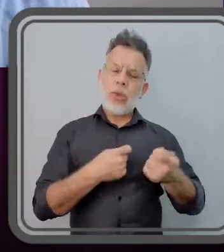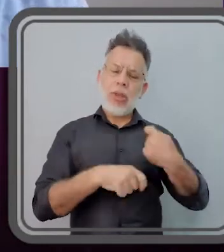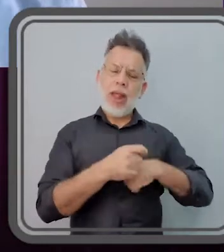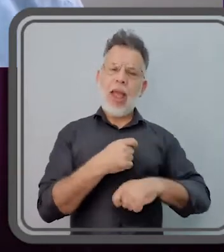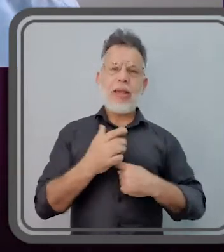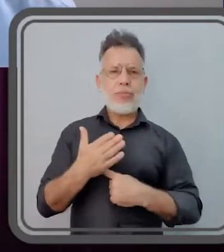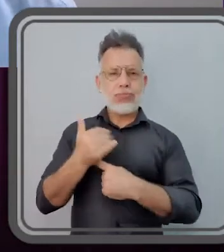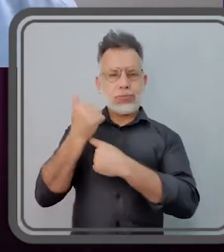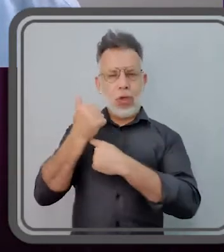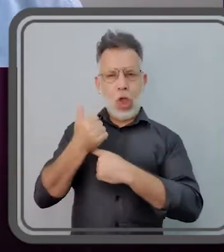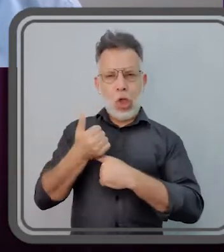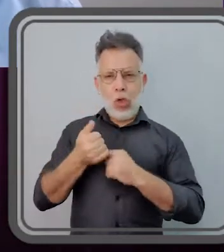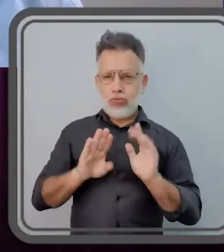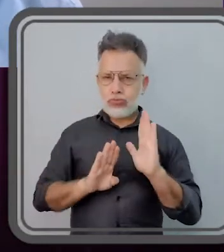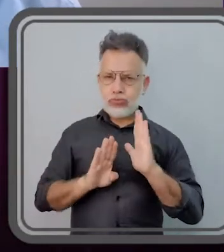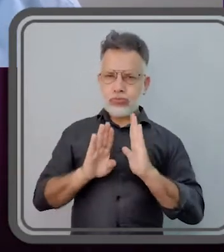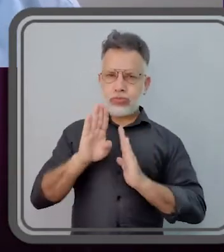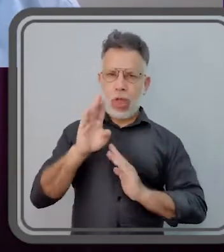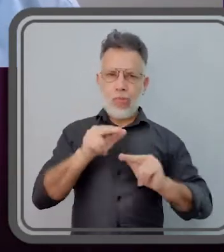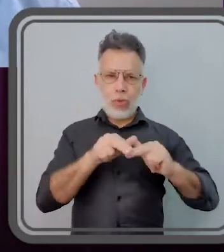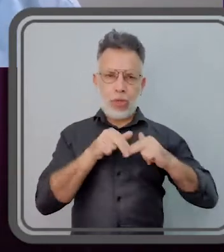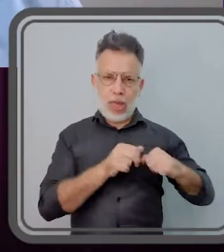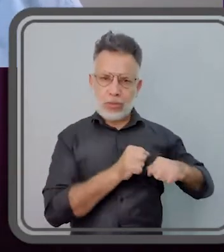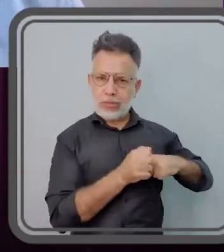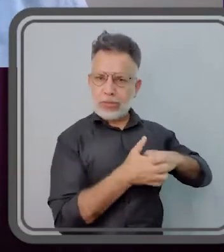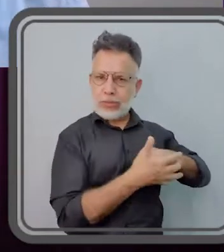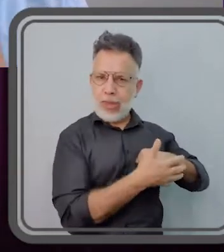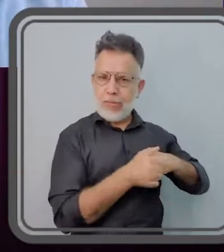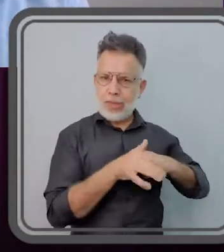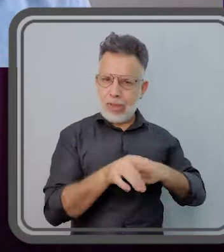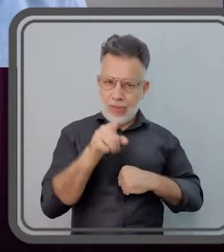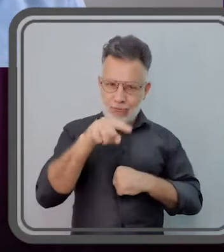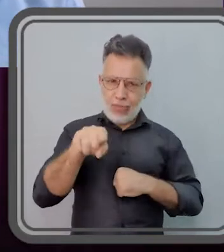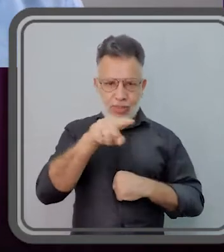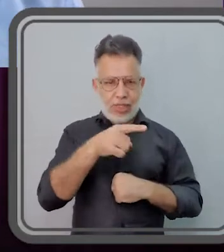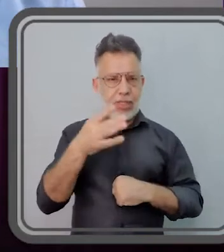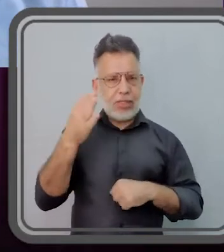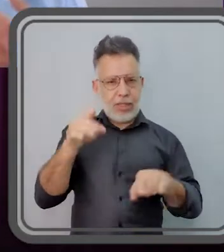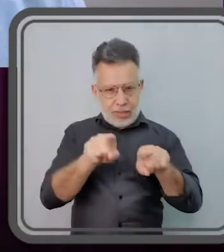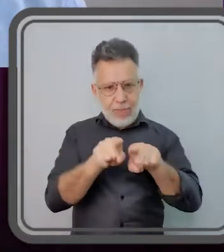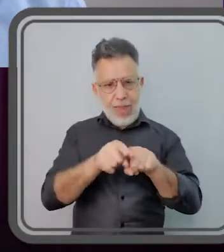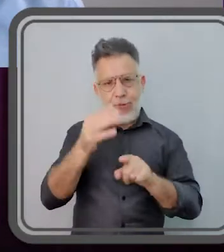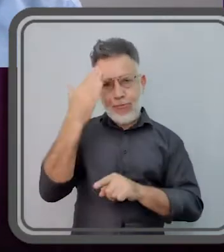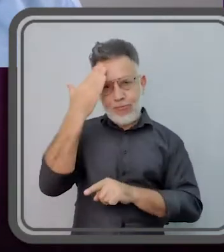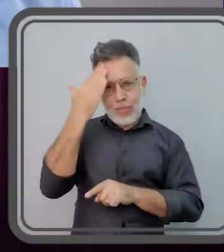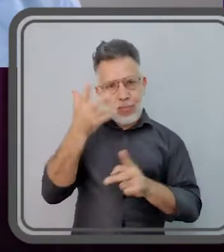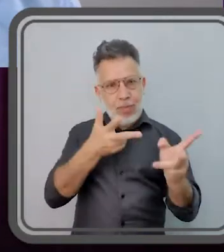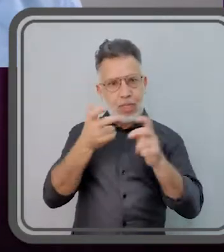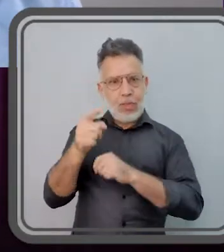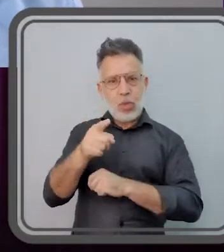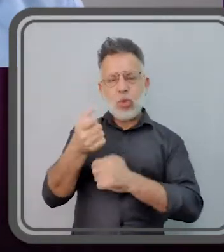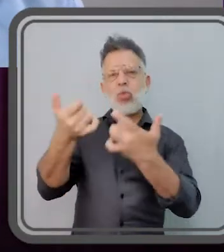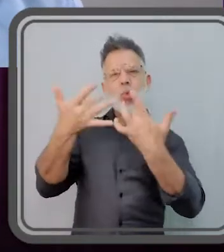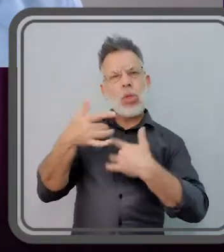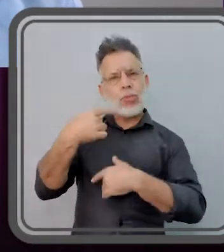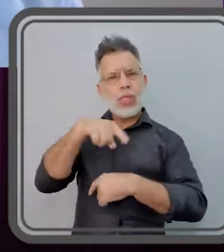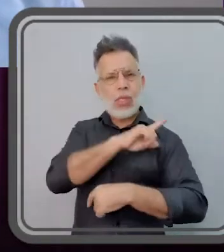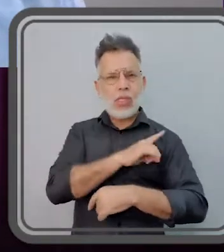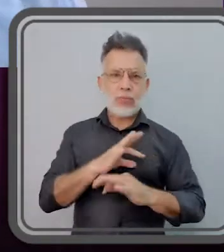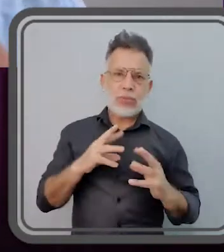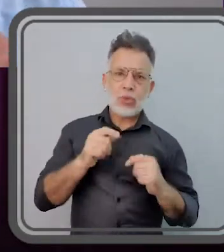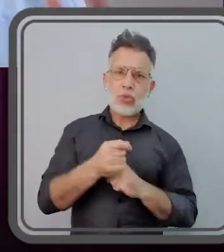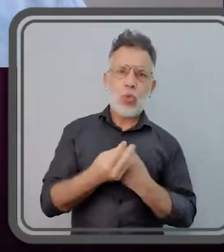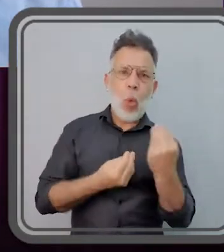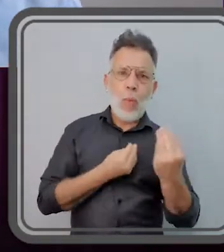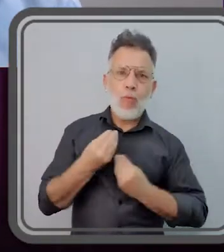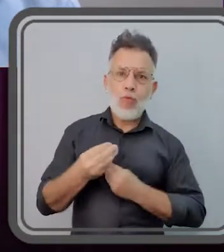foi impulsionado pela pandemia, né? Vocês também viram isso, né? Conta um pouquinho mais para a nossa audiência.